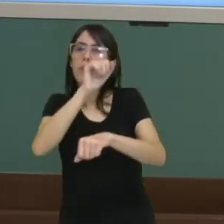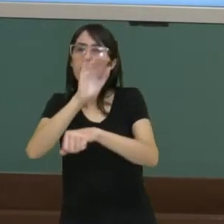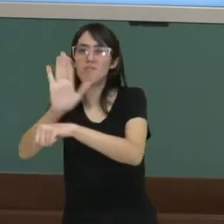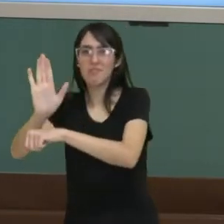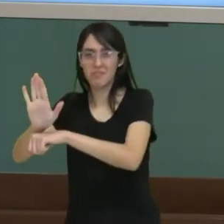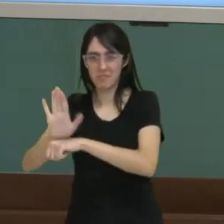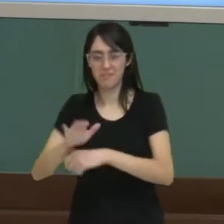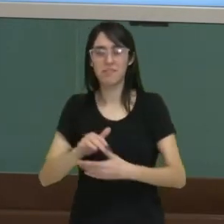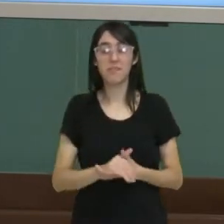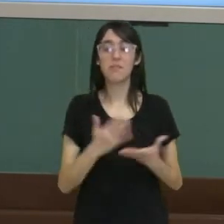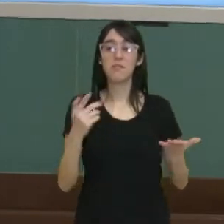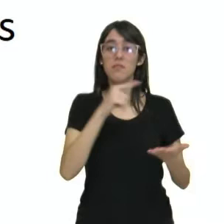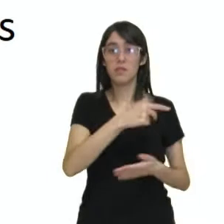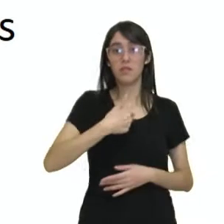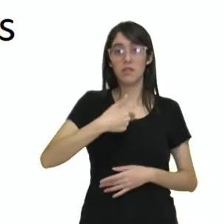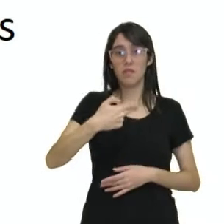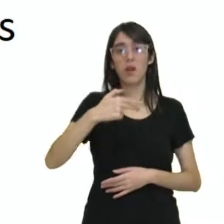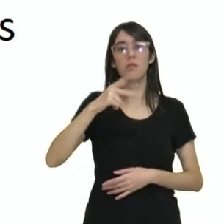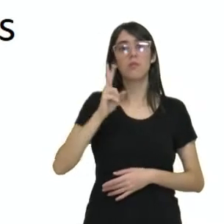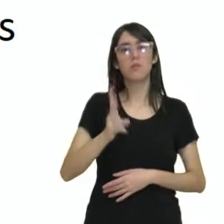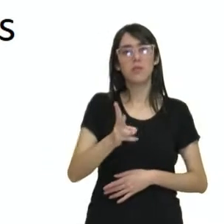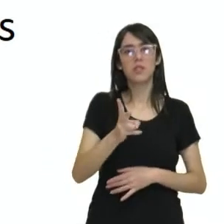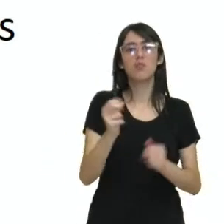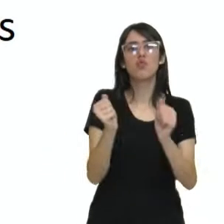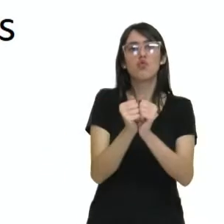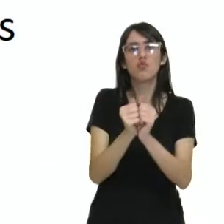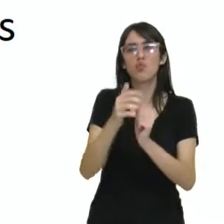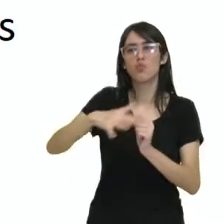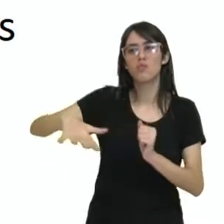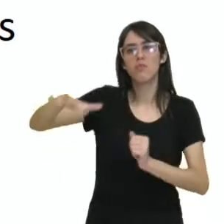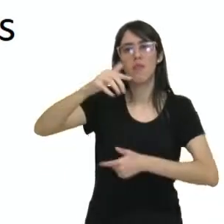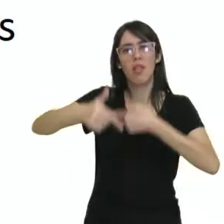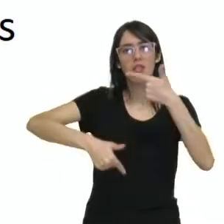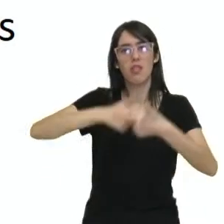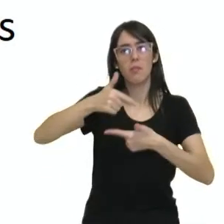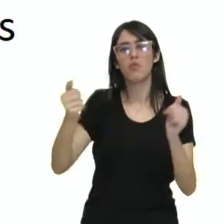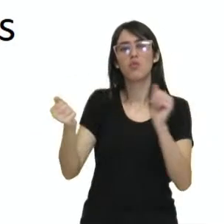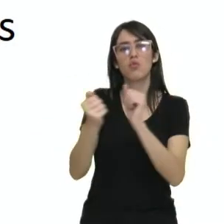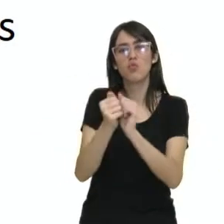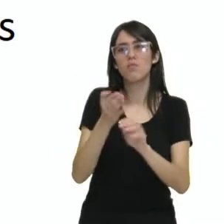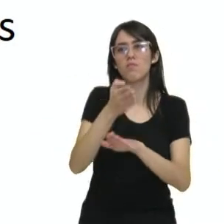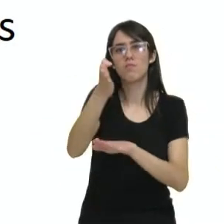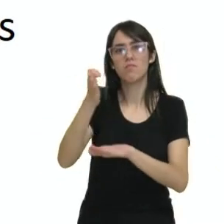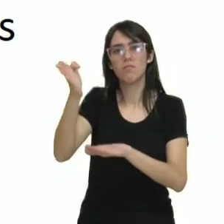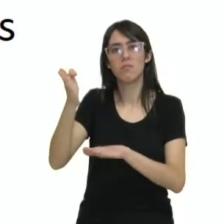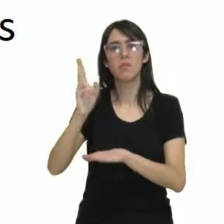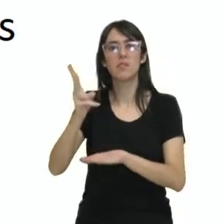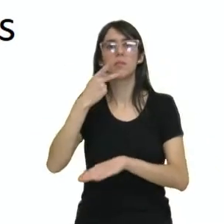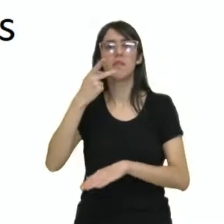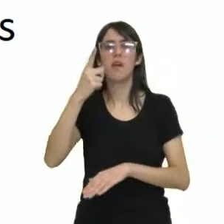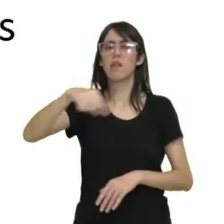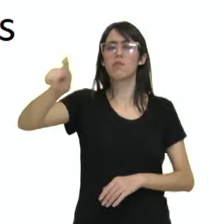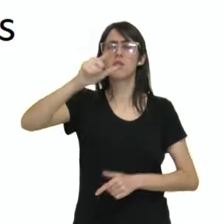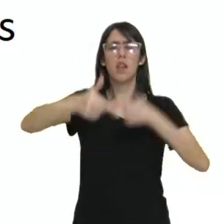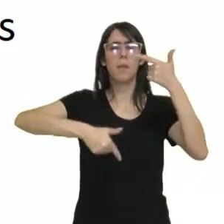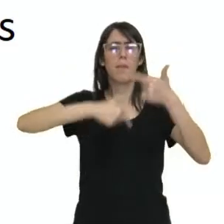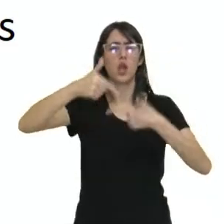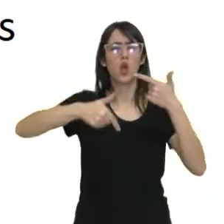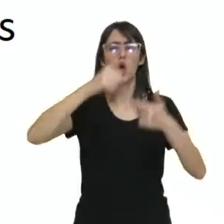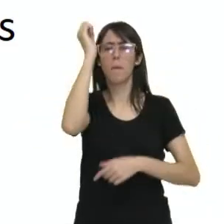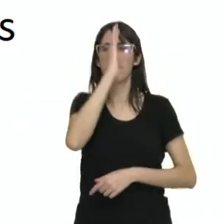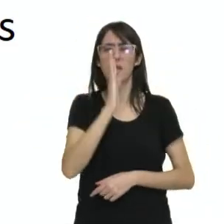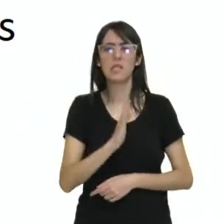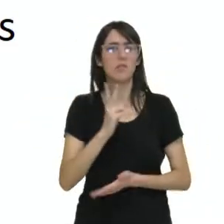os encontros de Vargas com os trabalhadores do Brasil, como ele começava os seus discursos, trabalhadores do Brasil, ele sempre começava os discursos